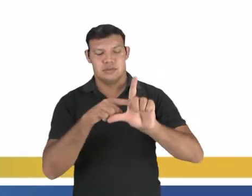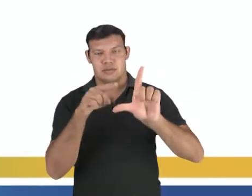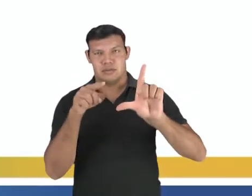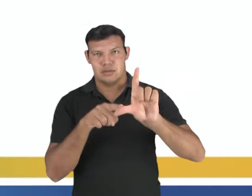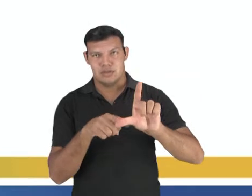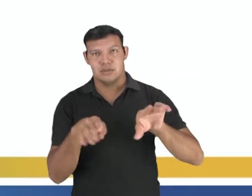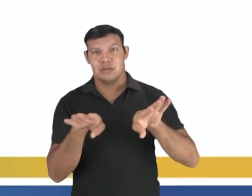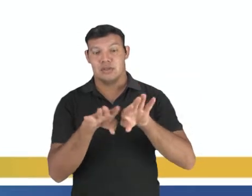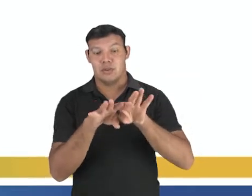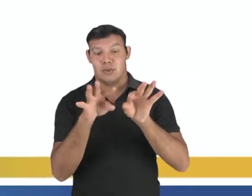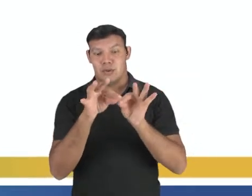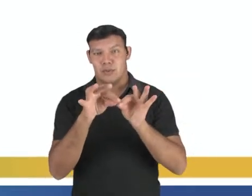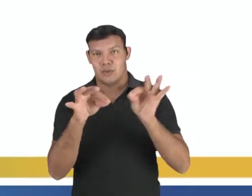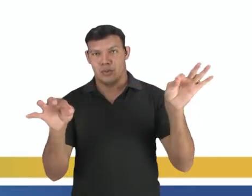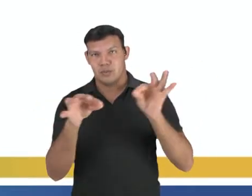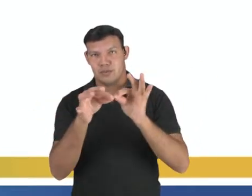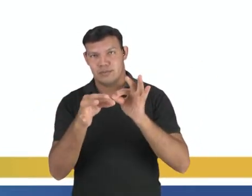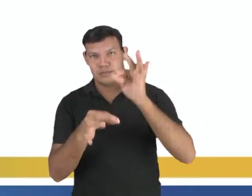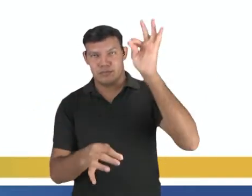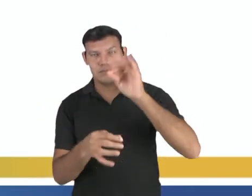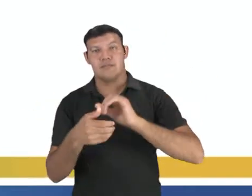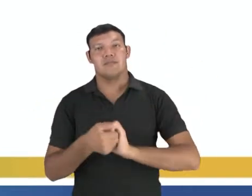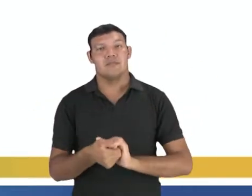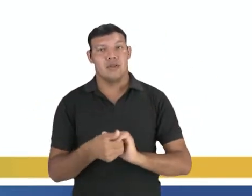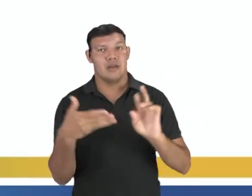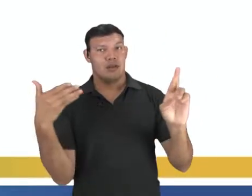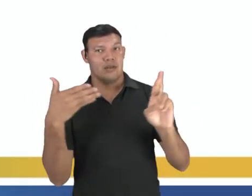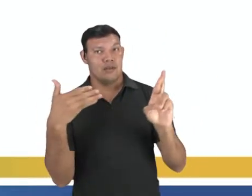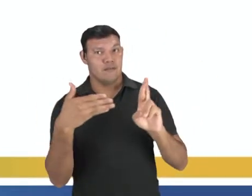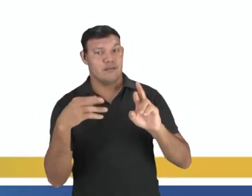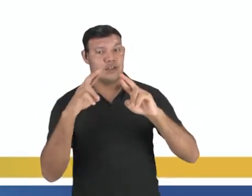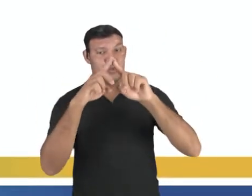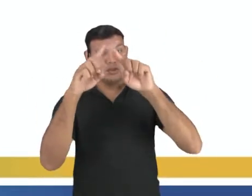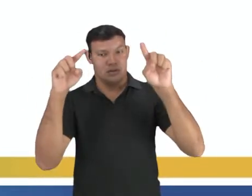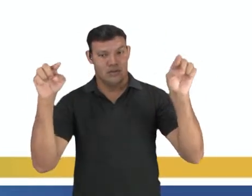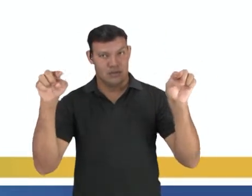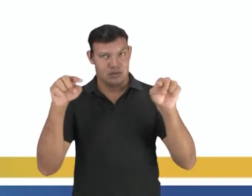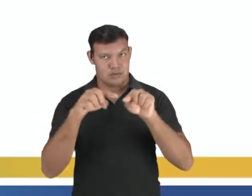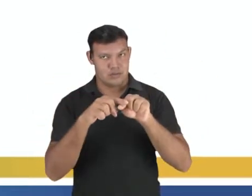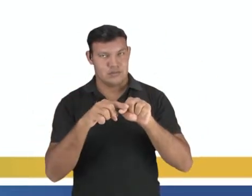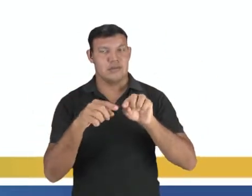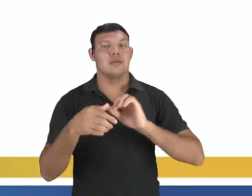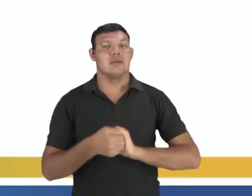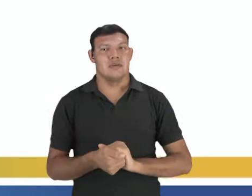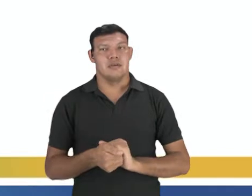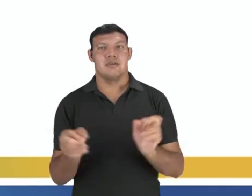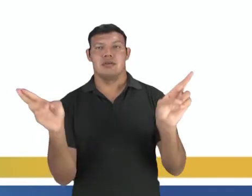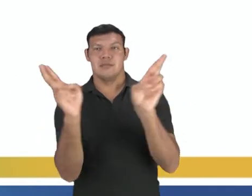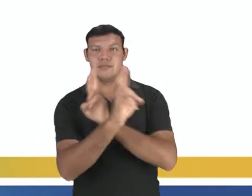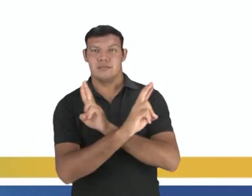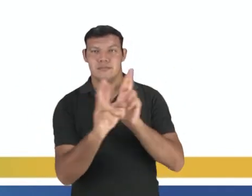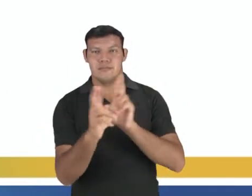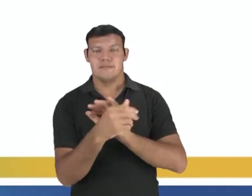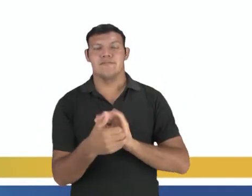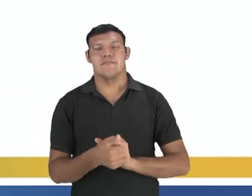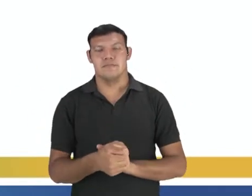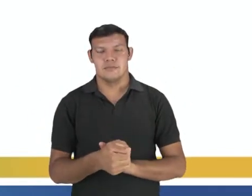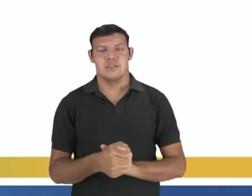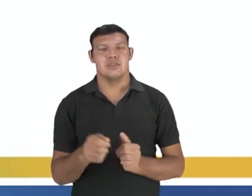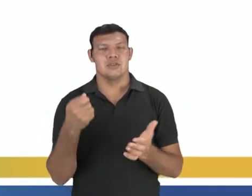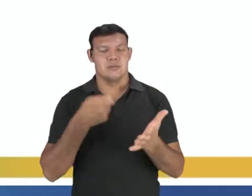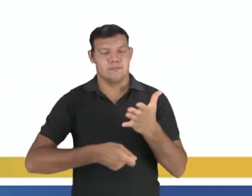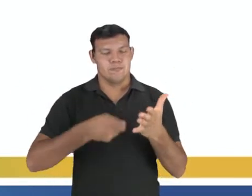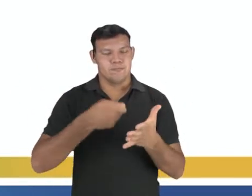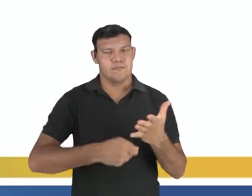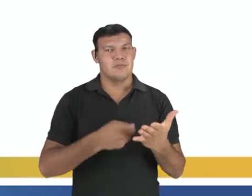ângulos e medidas. Em relação ao triângulo, retângulo, essas relações são